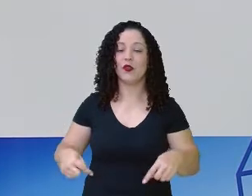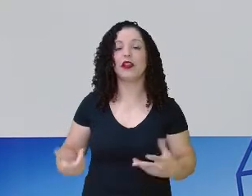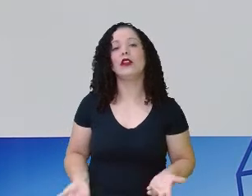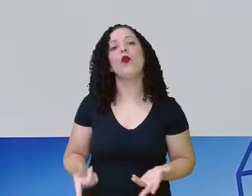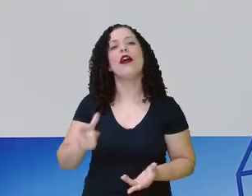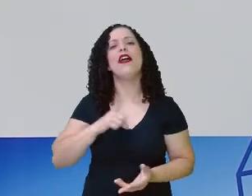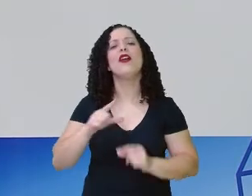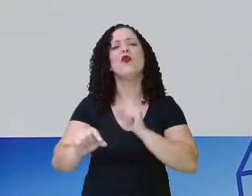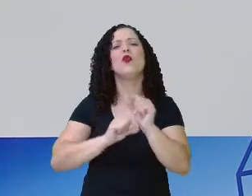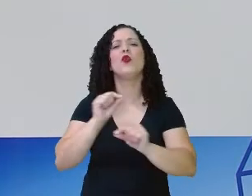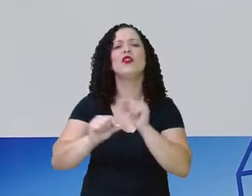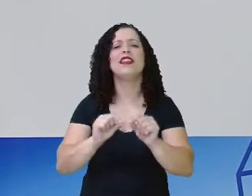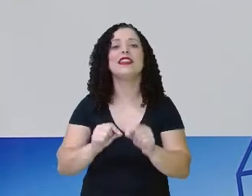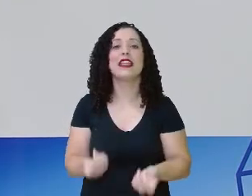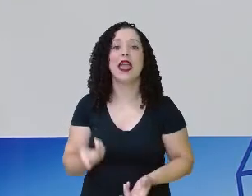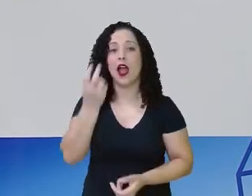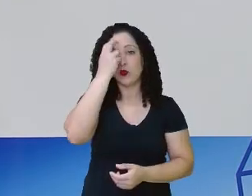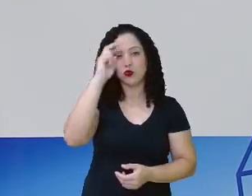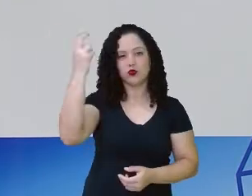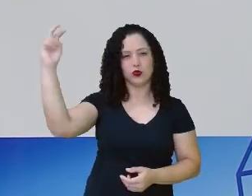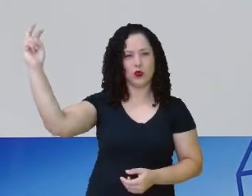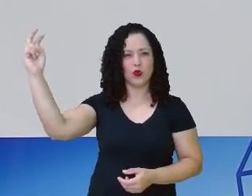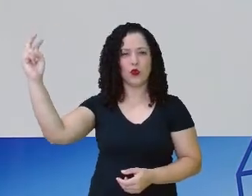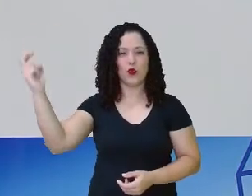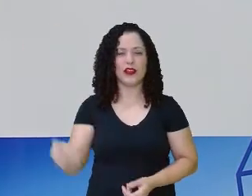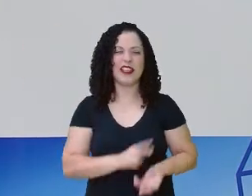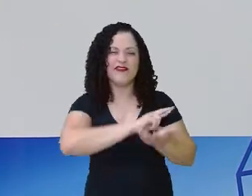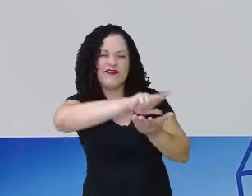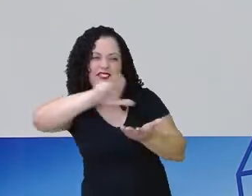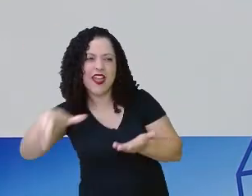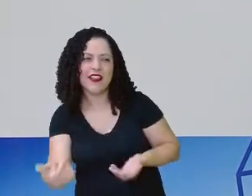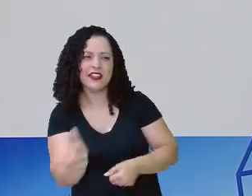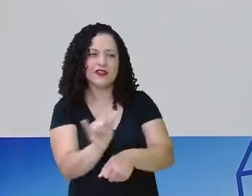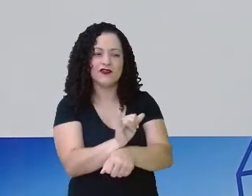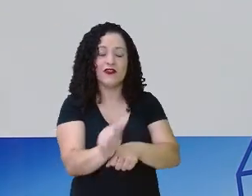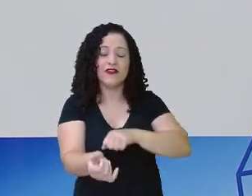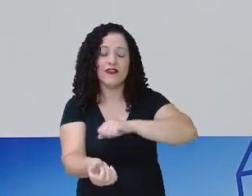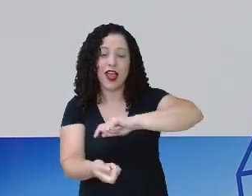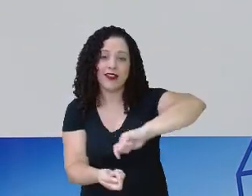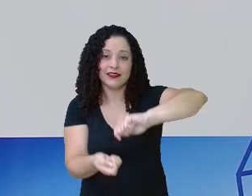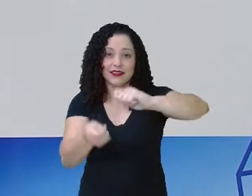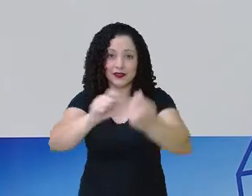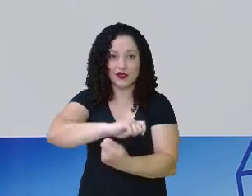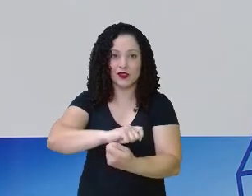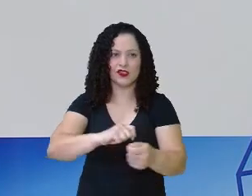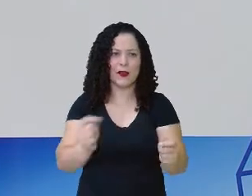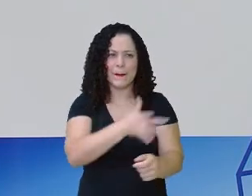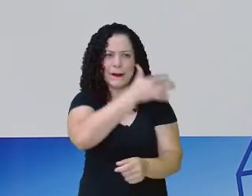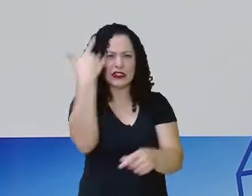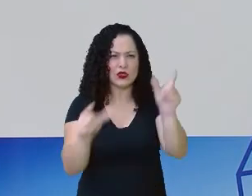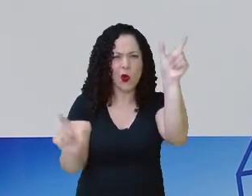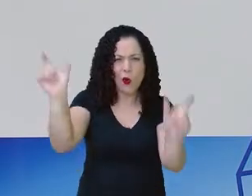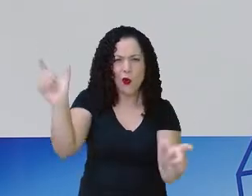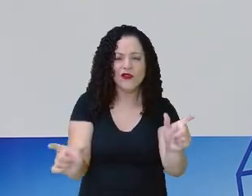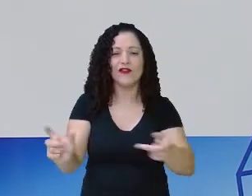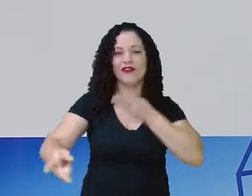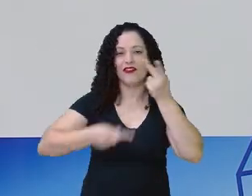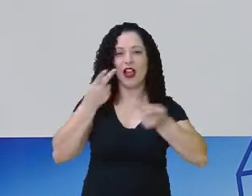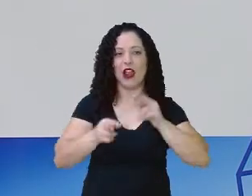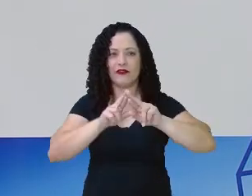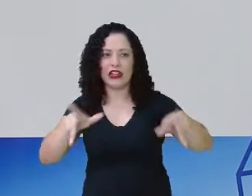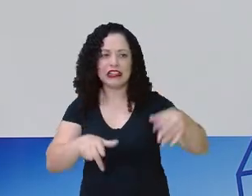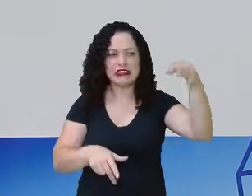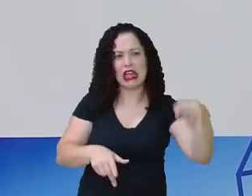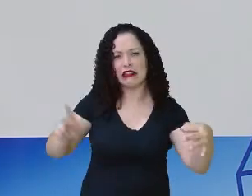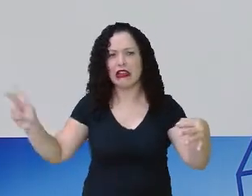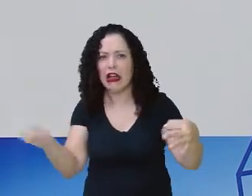do conto, é a cultura popular. Cada lugar conta de uma maneira, até cada família conta de uma maneira. Isso é muito bom. Não existe o que está certo e o que